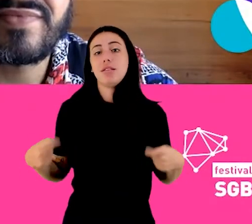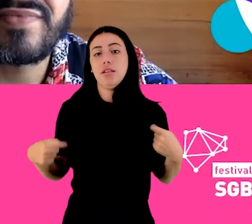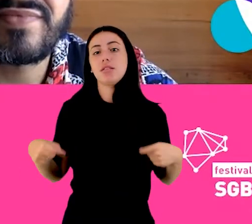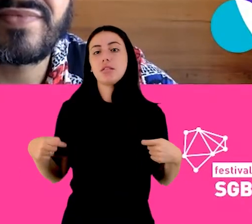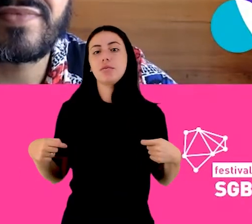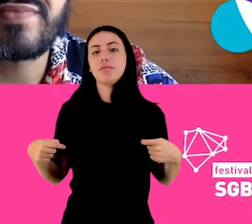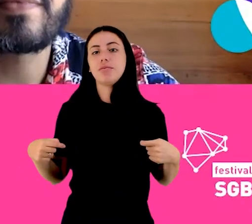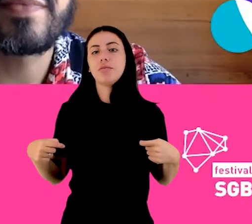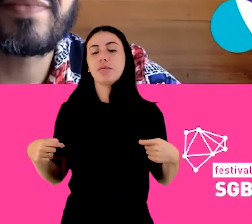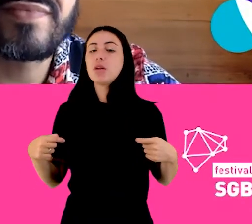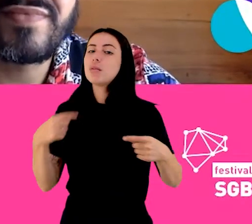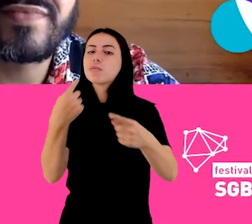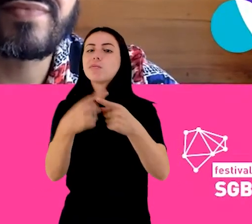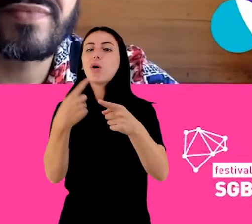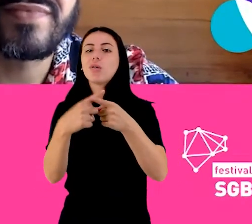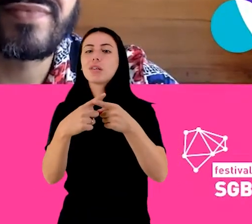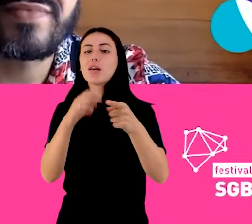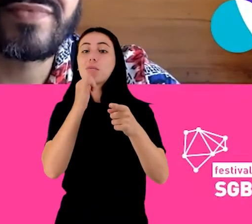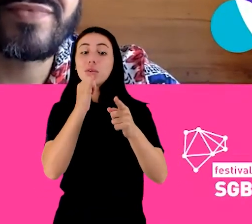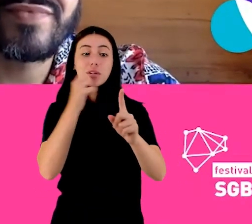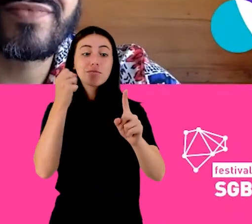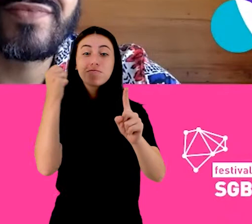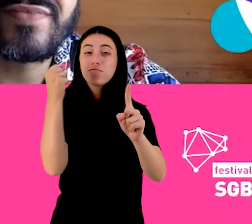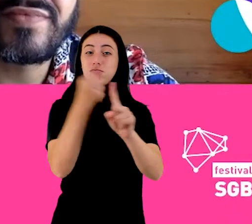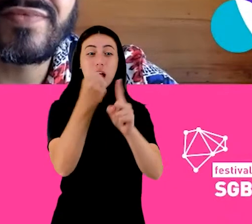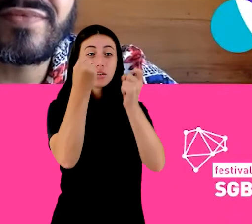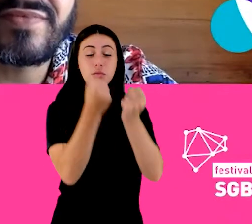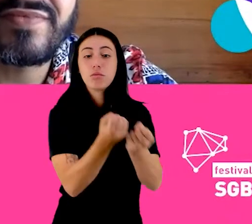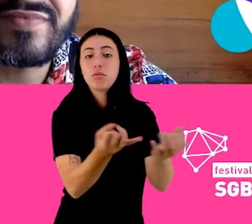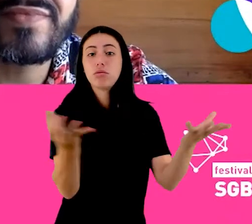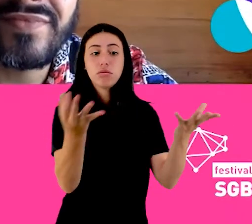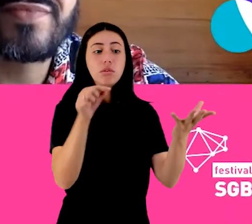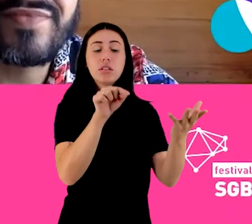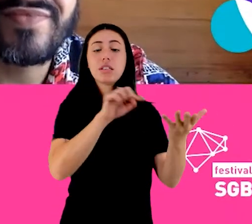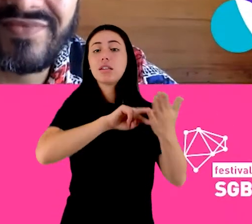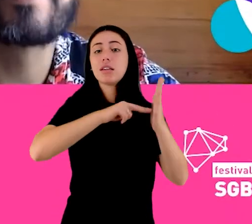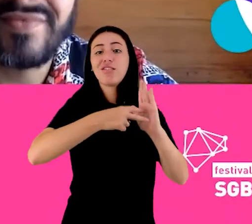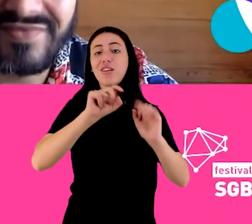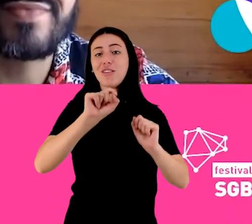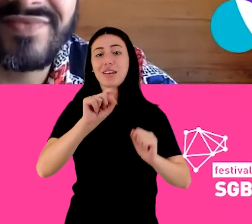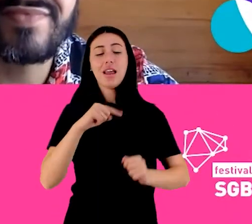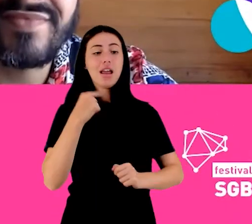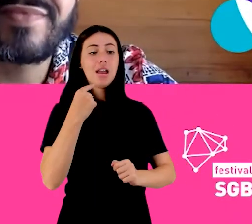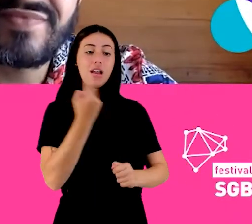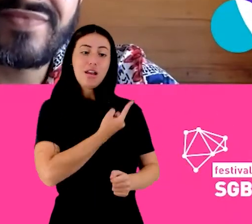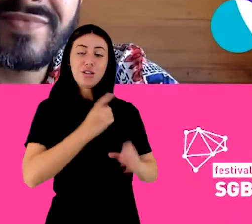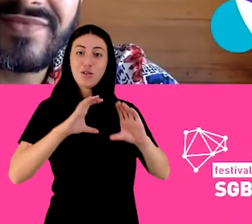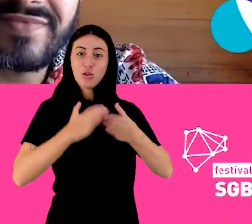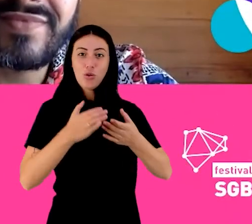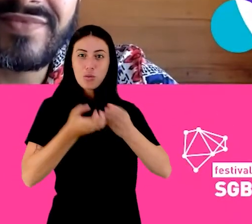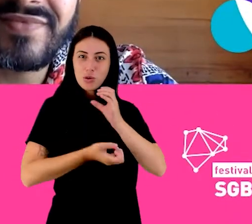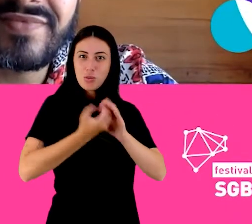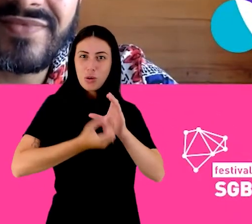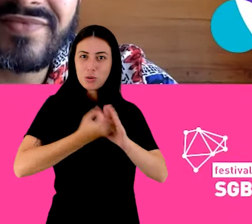na Afroflix. Ele não está. Eu acho que não está. Ele precisa estar na Todos Plays, sabe? Ele precisa estar nas